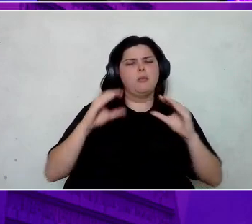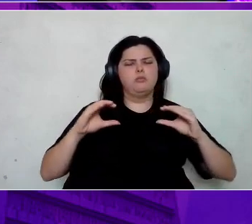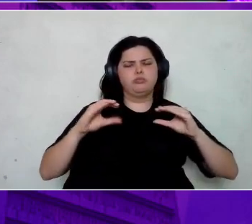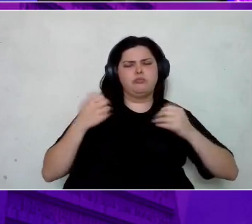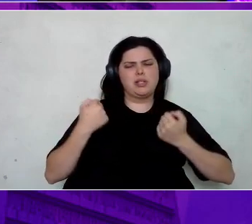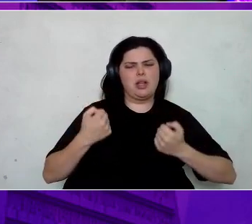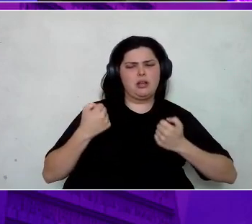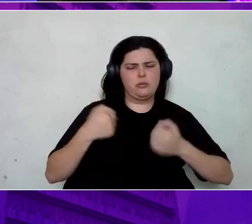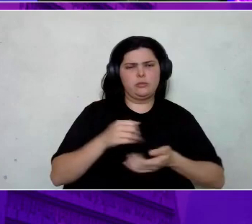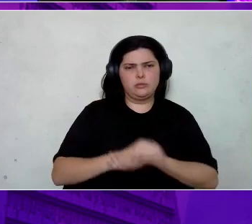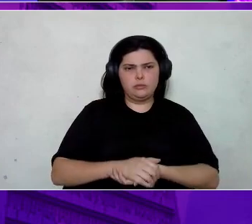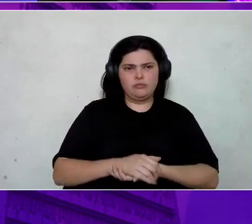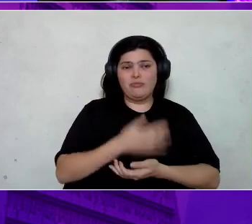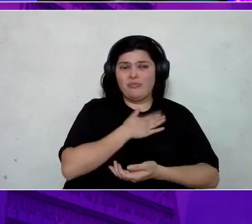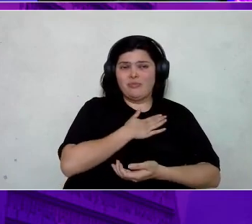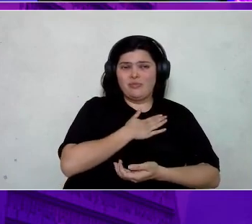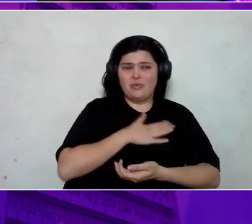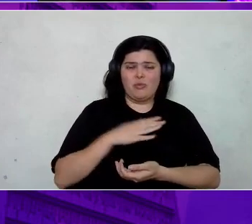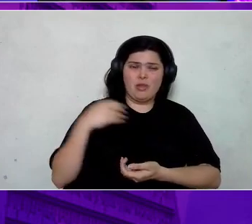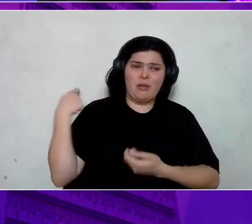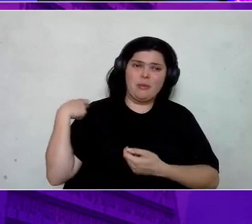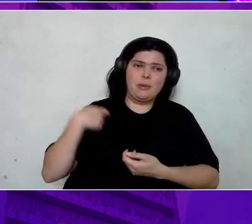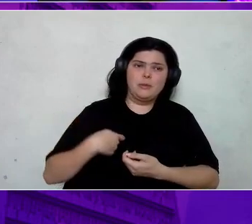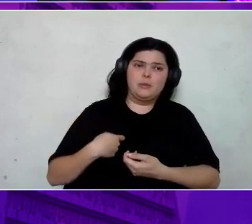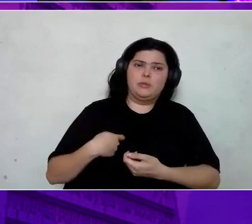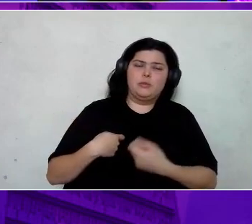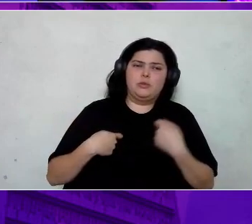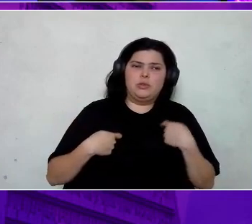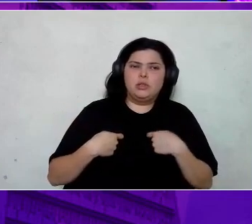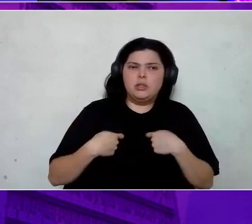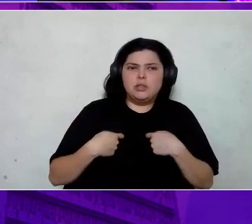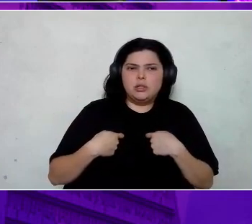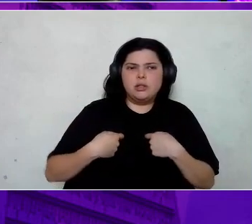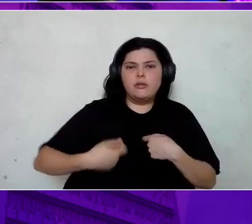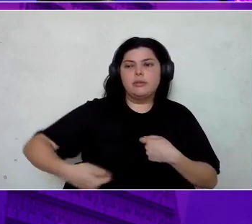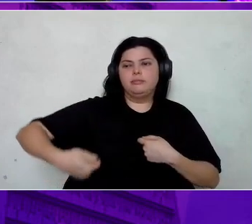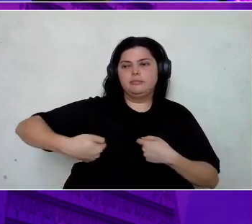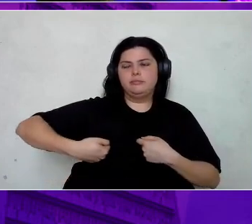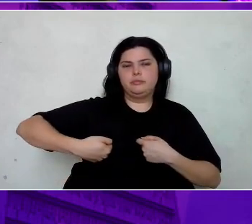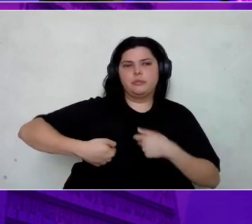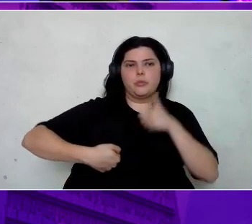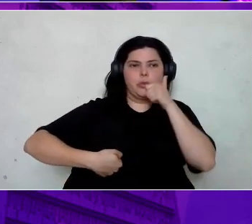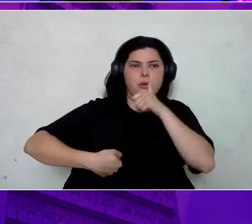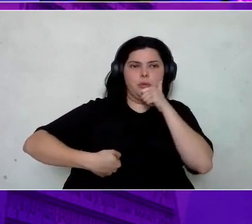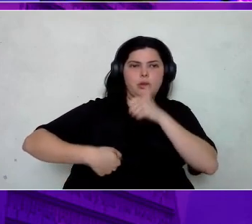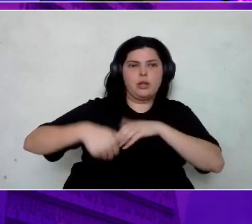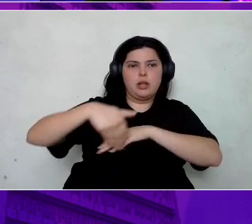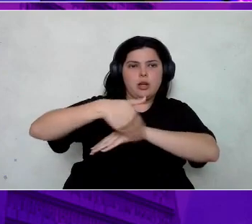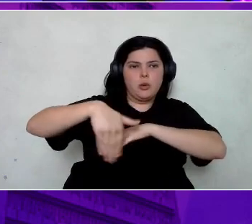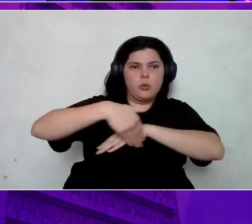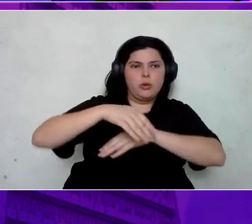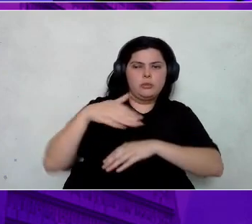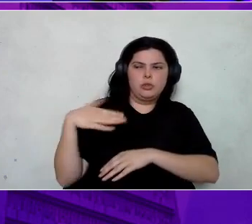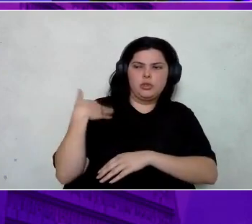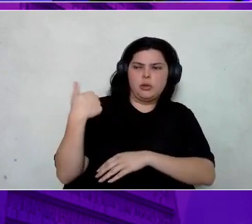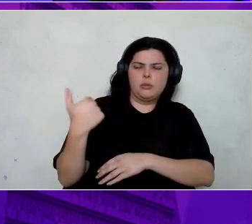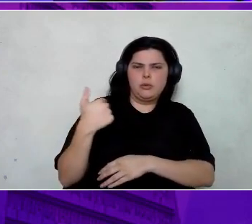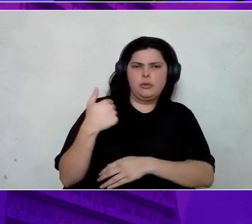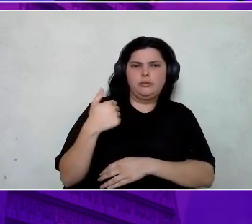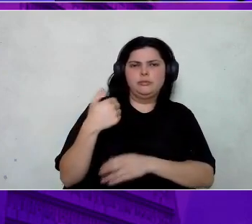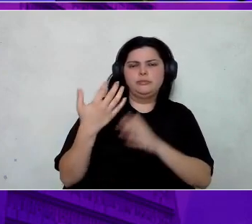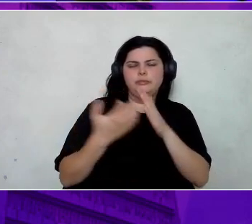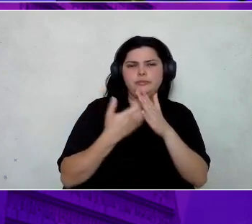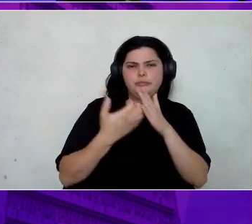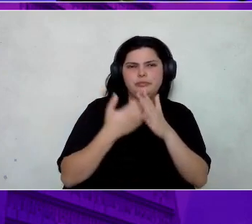eu não gostava de botar ele na mochila e botei ele, estava levando ele na mão e uma mulher assim na rua me parou. Aí era uma empresa que, sabe essas empresas